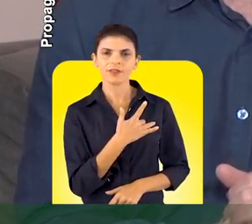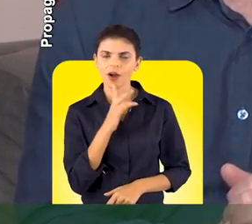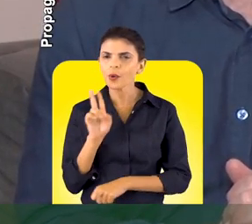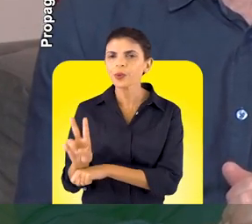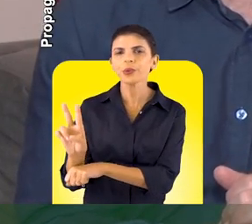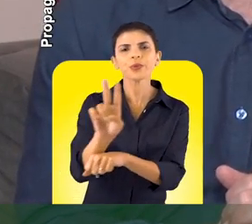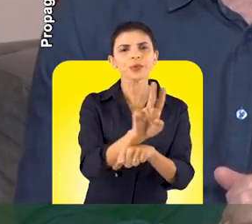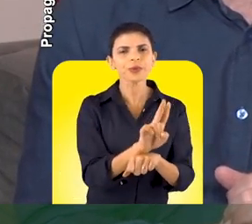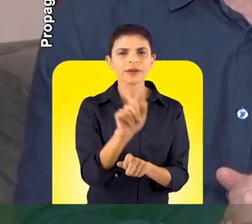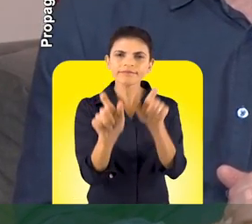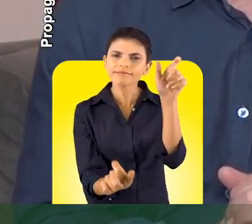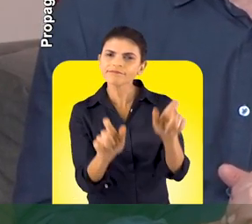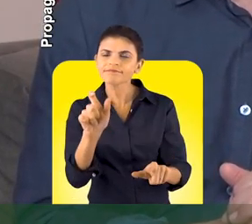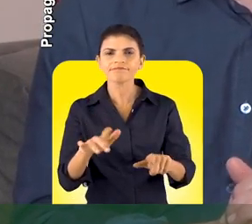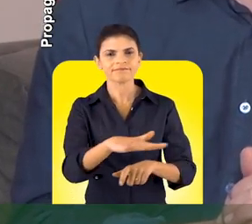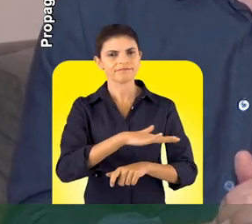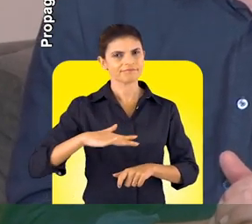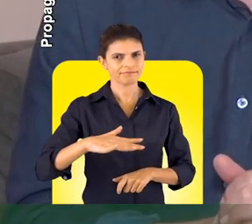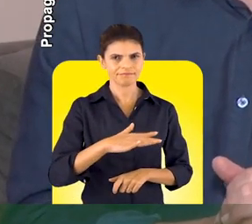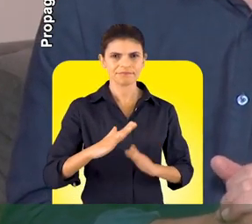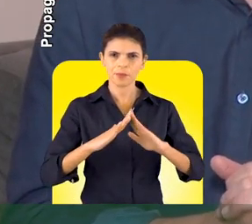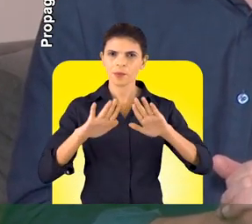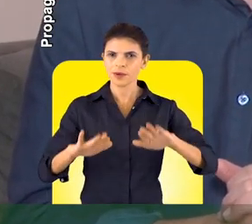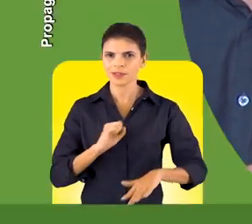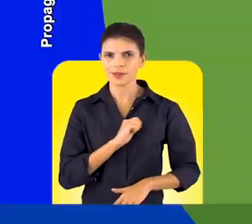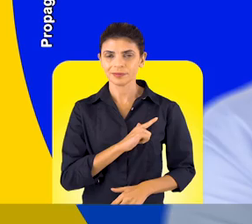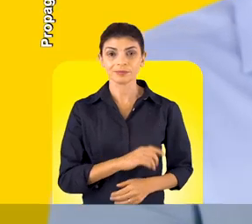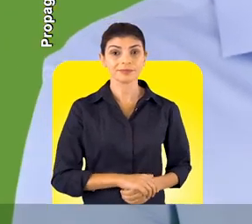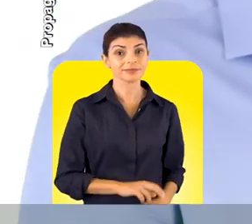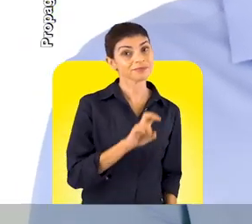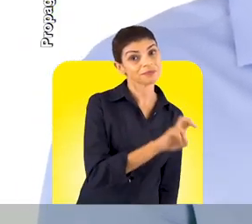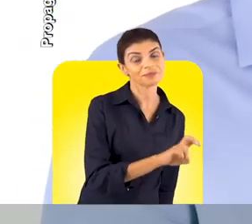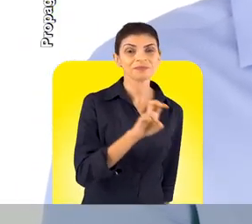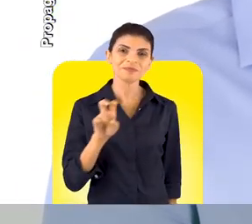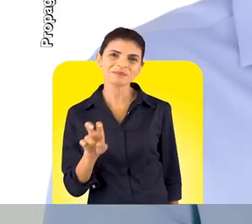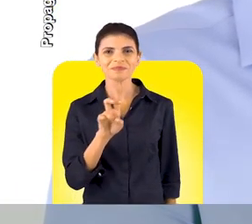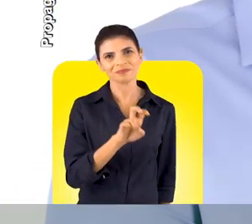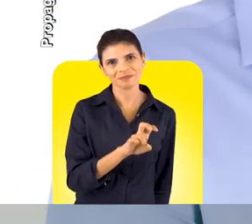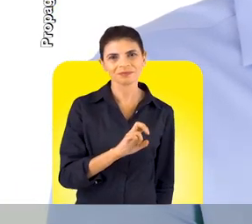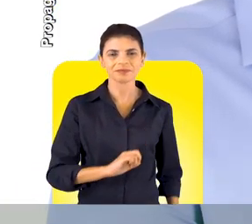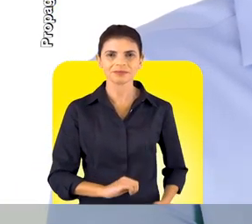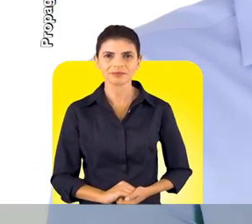assim vamos cuidar da vida e da saúde das pessoas. 55!